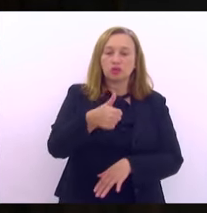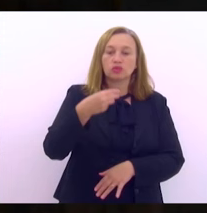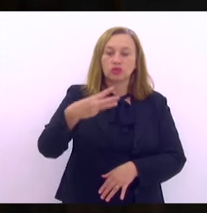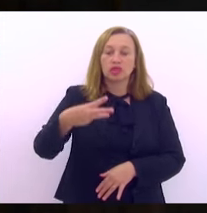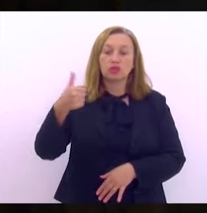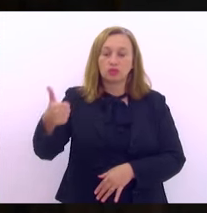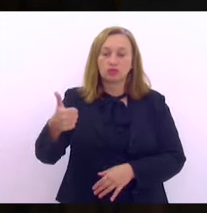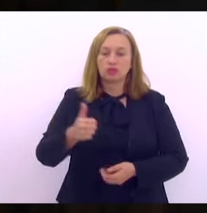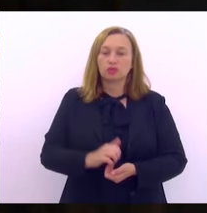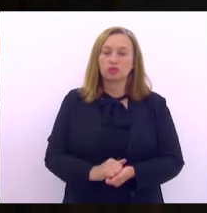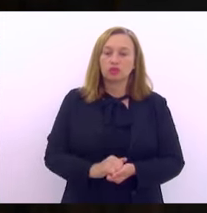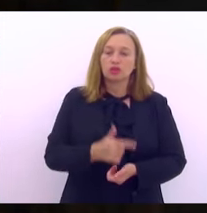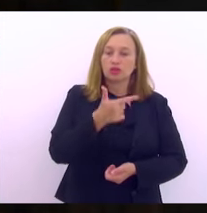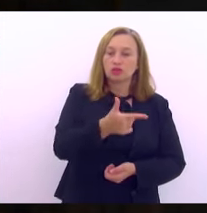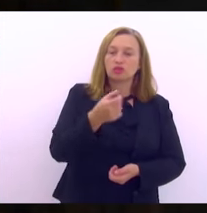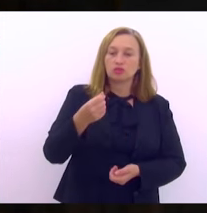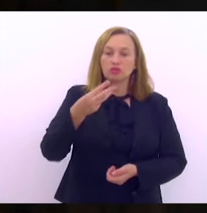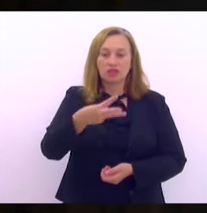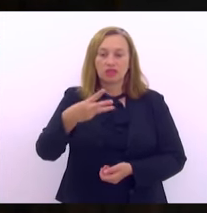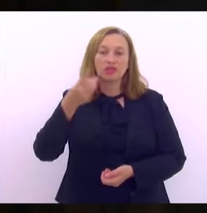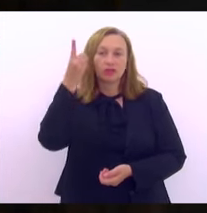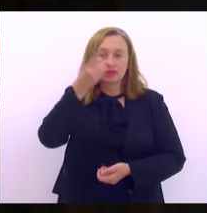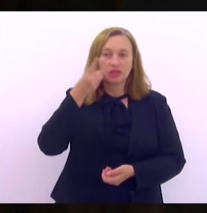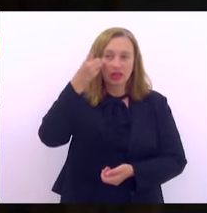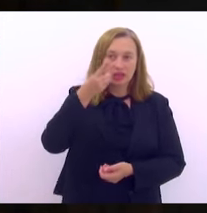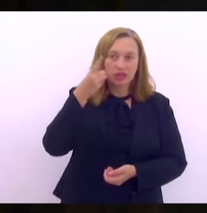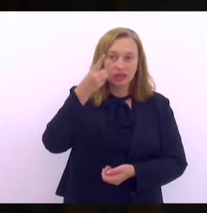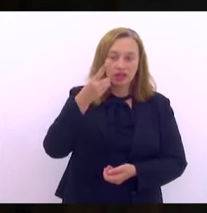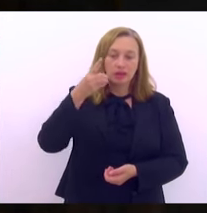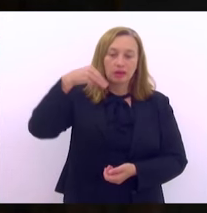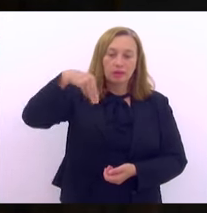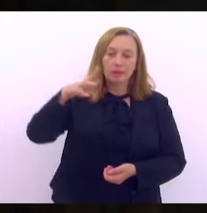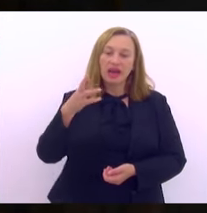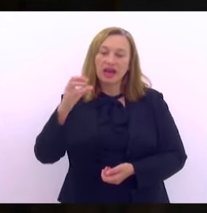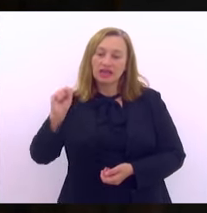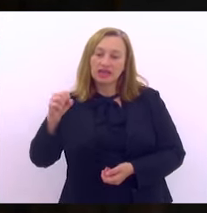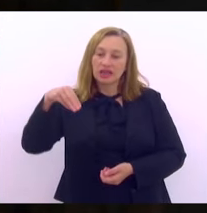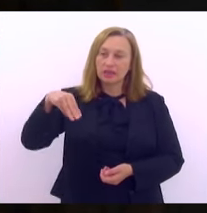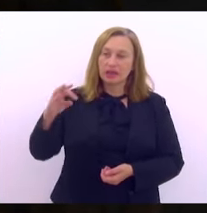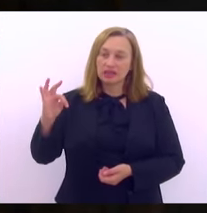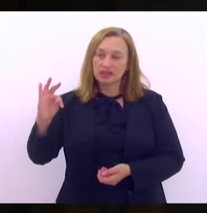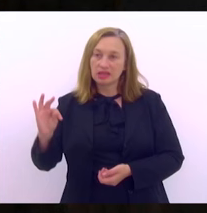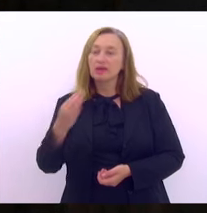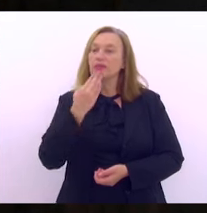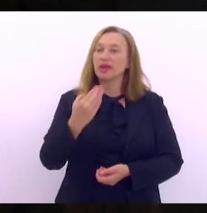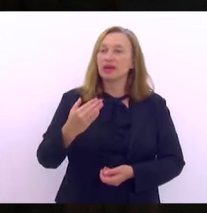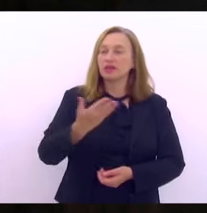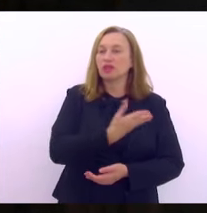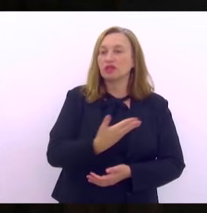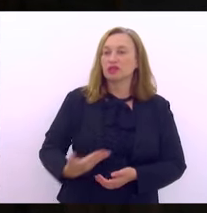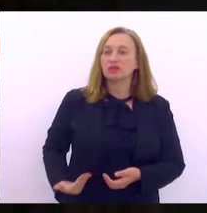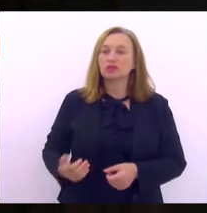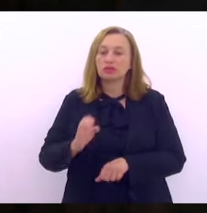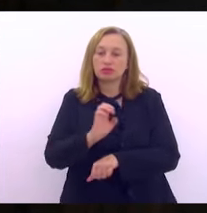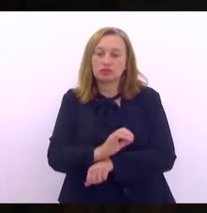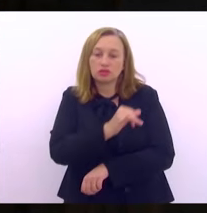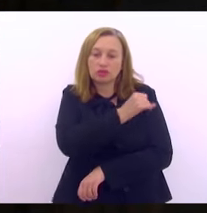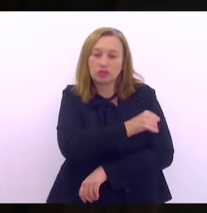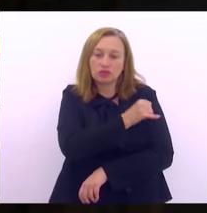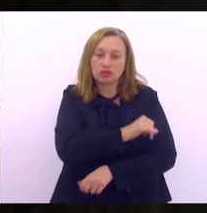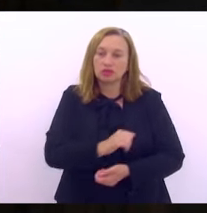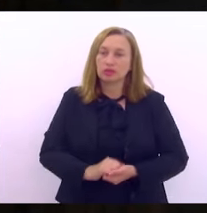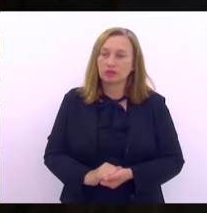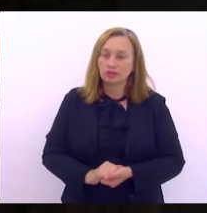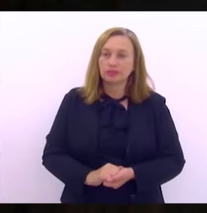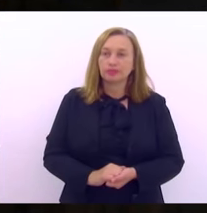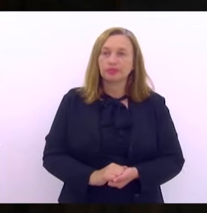131 de 2023, de autoria da deputada Marina do MST, que solicita ao excelentíssimo senhor governador do estado